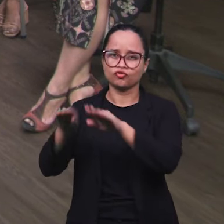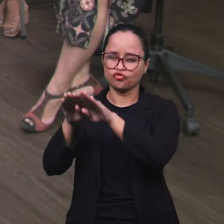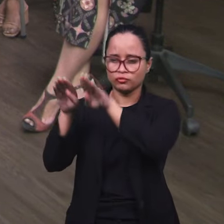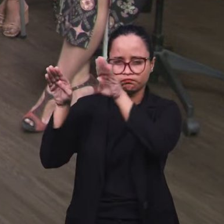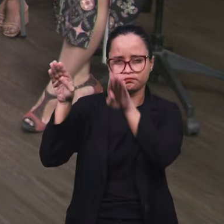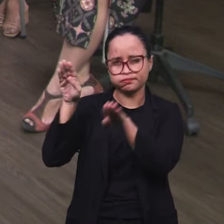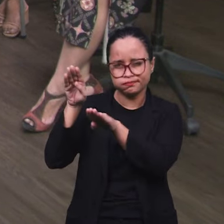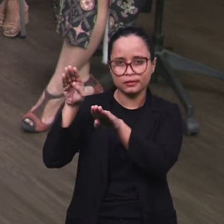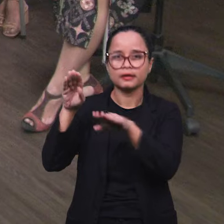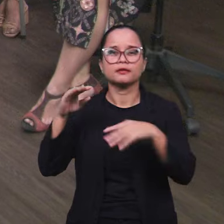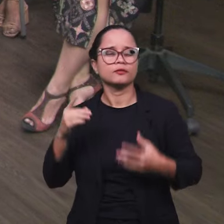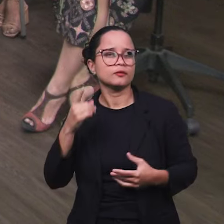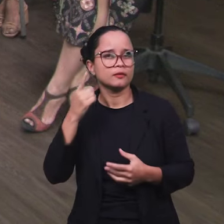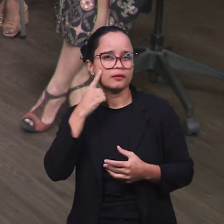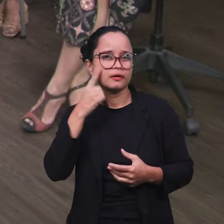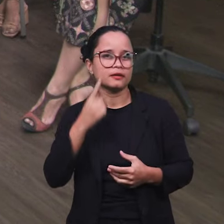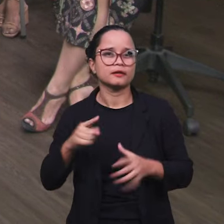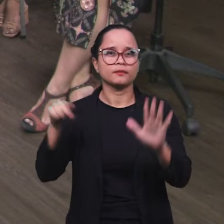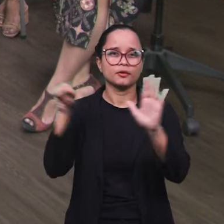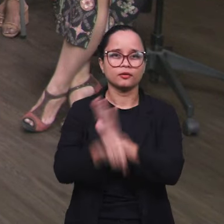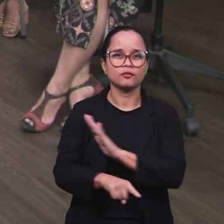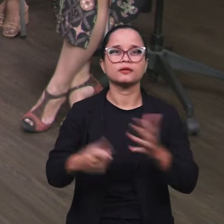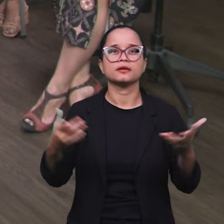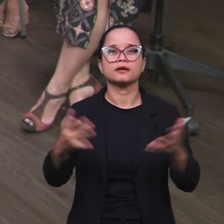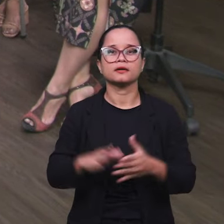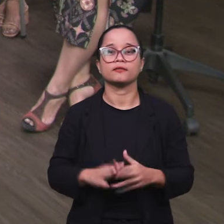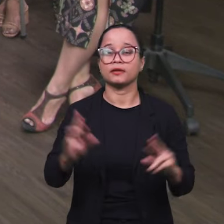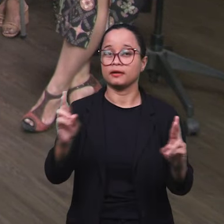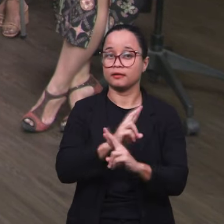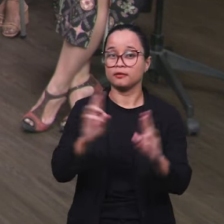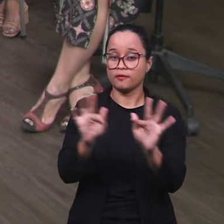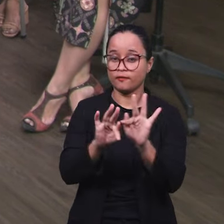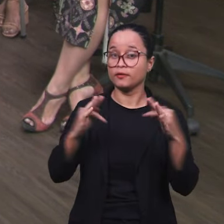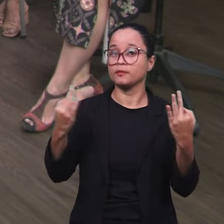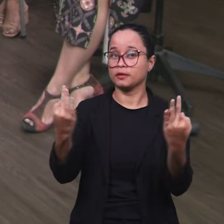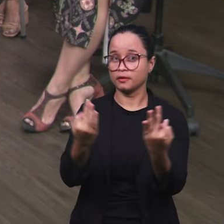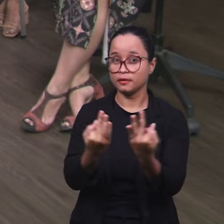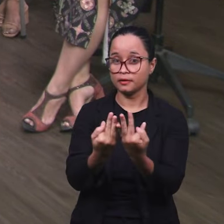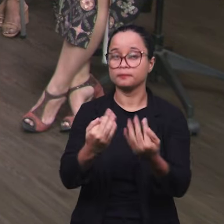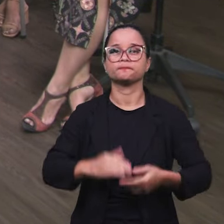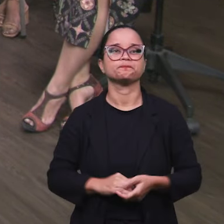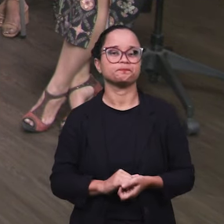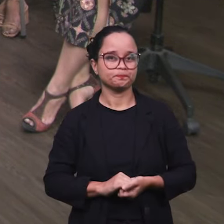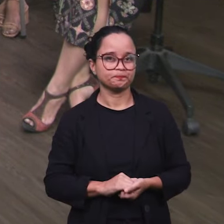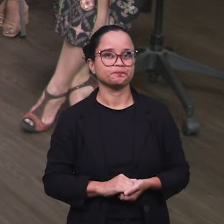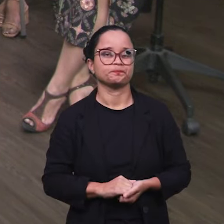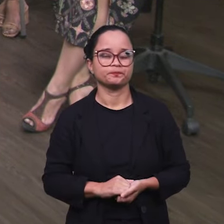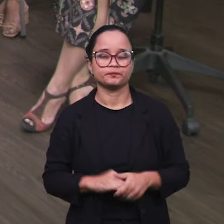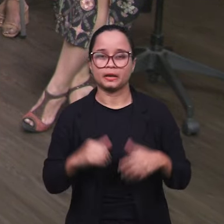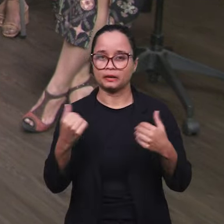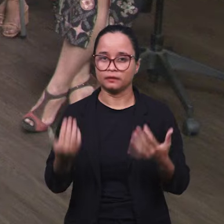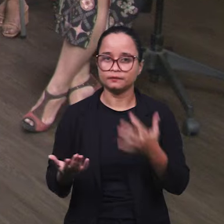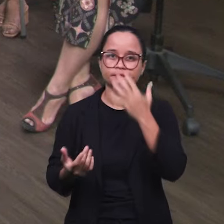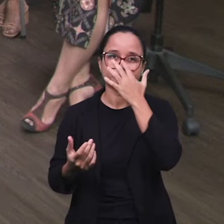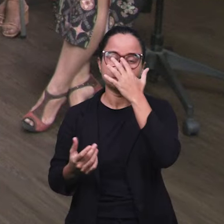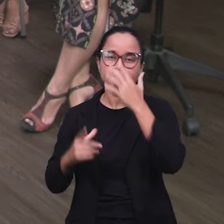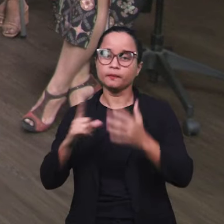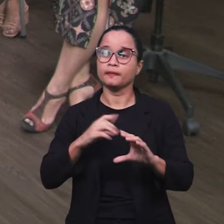Dentro da pergunta da Valentina, que ela fala sobre relacionamento familiar, né? E